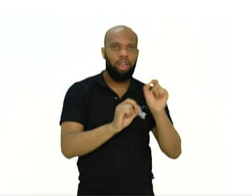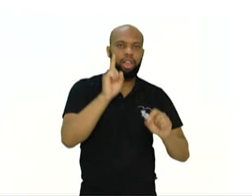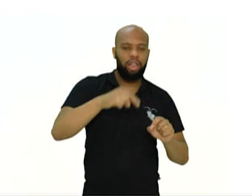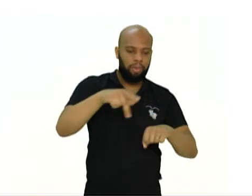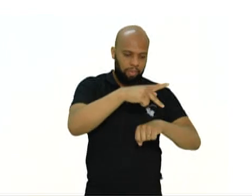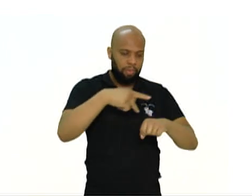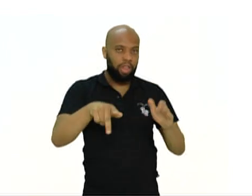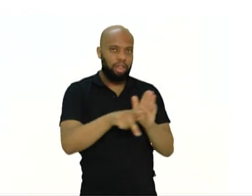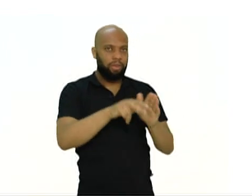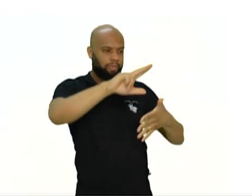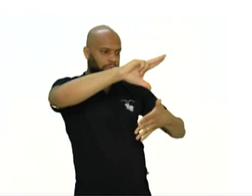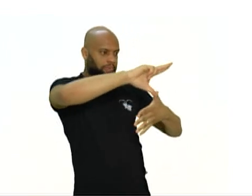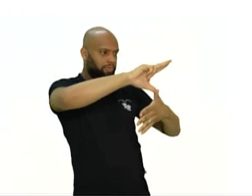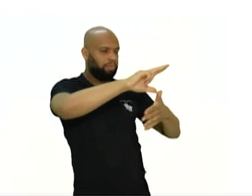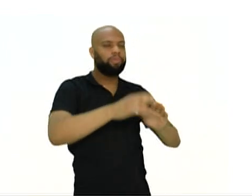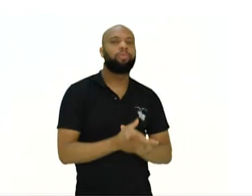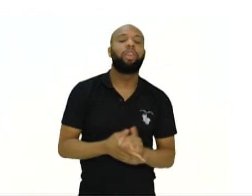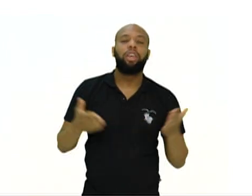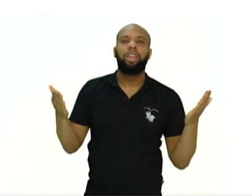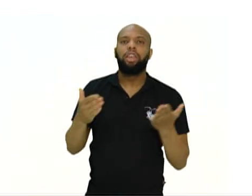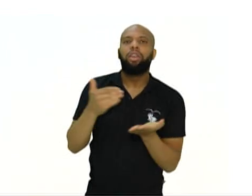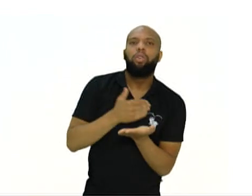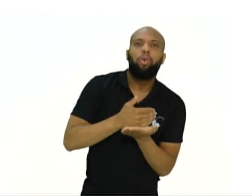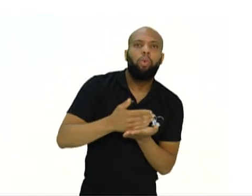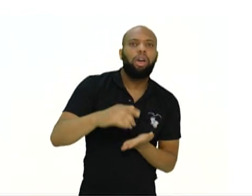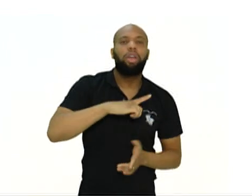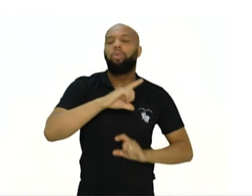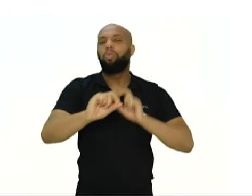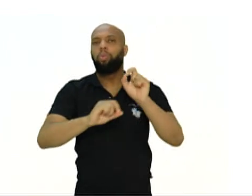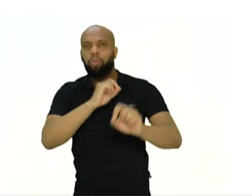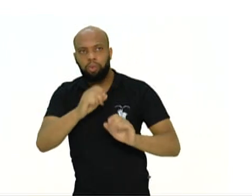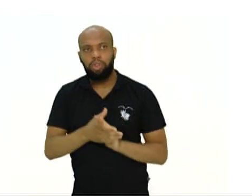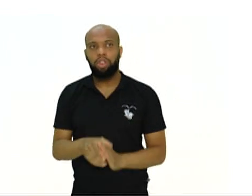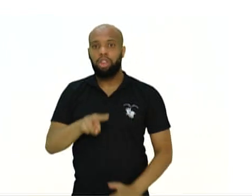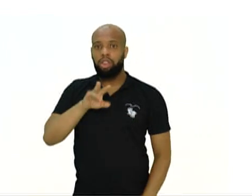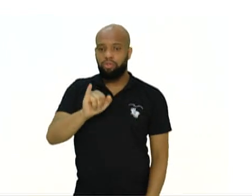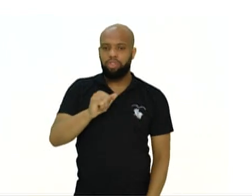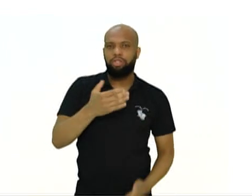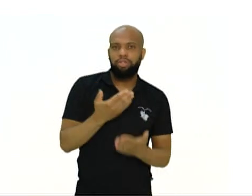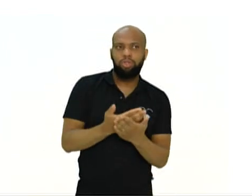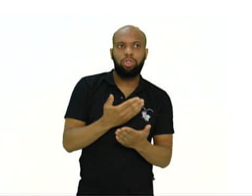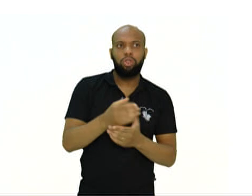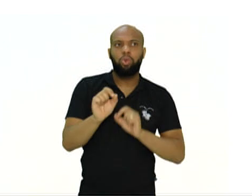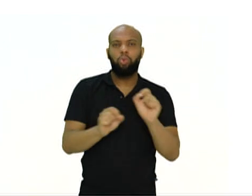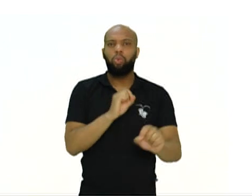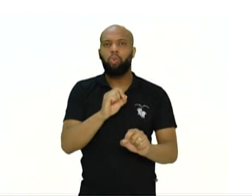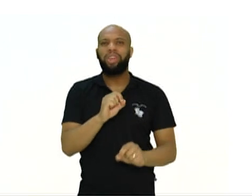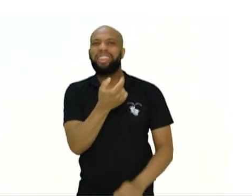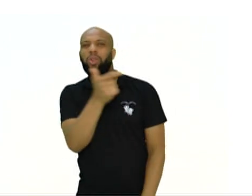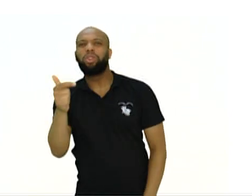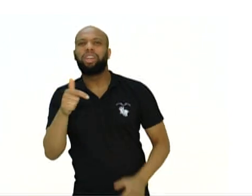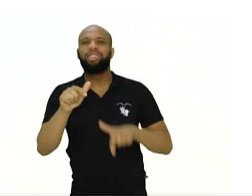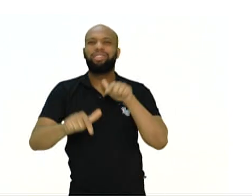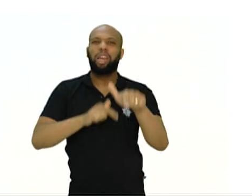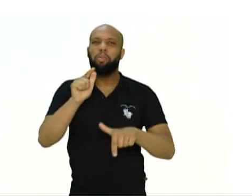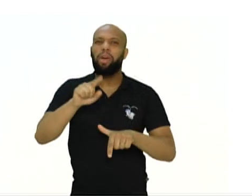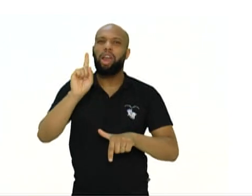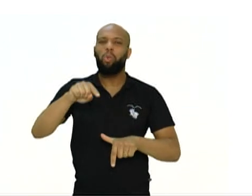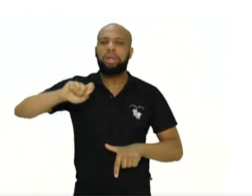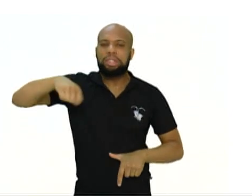América Latina. Para a gente começar, vamos falar um pouquinho de desemprego. Hoje vivemos